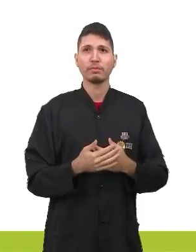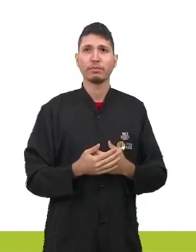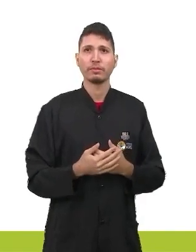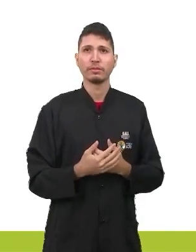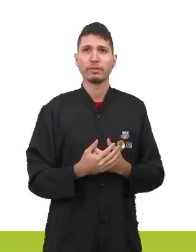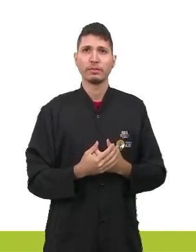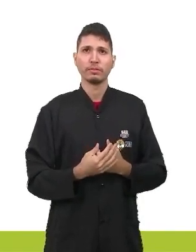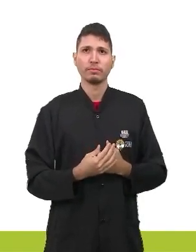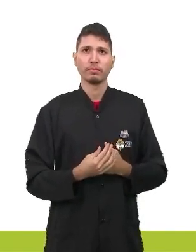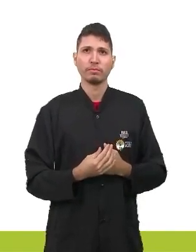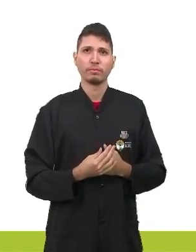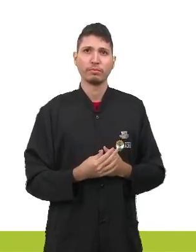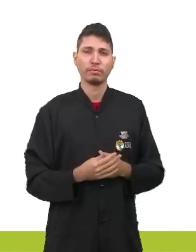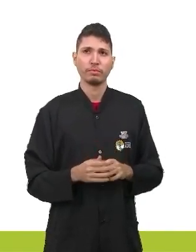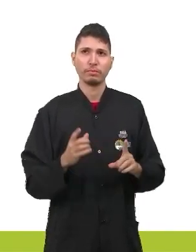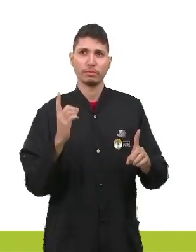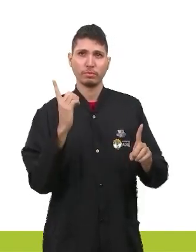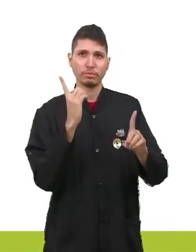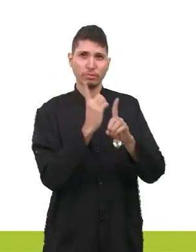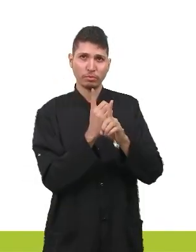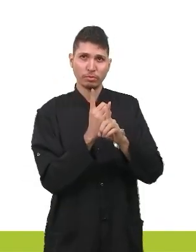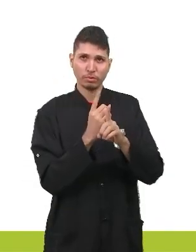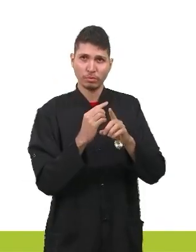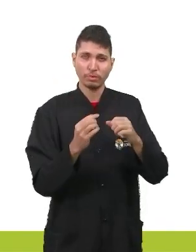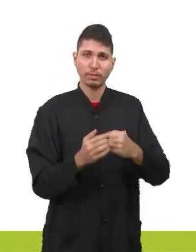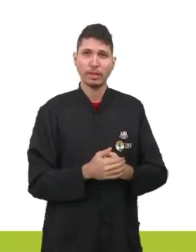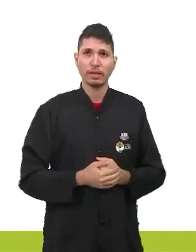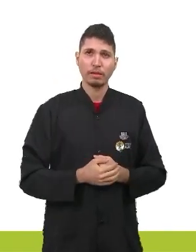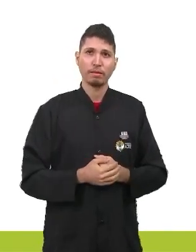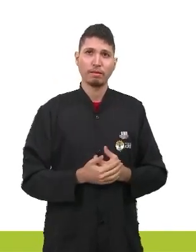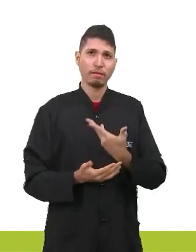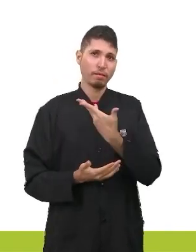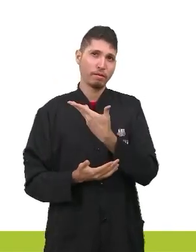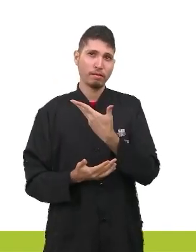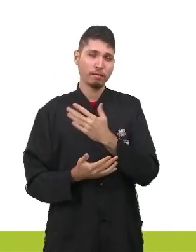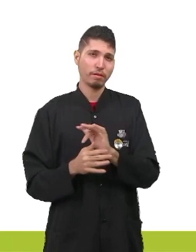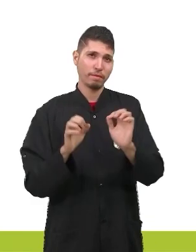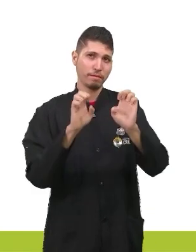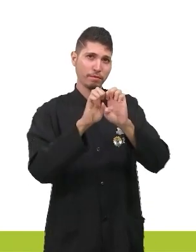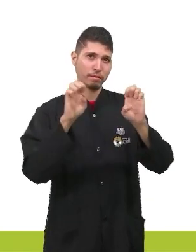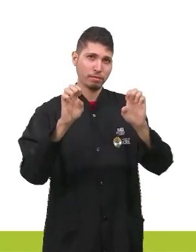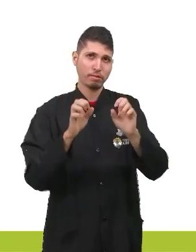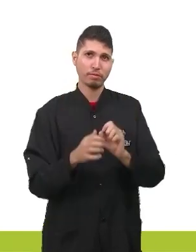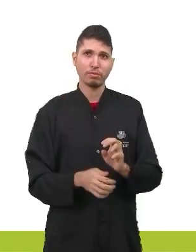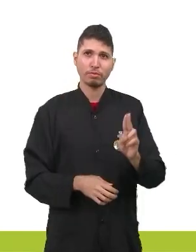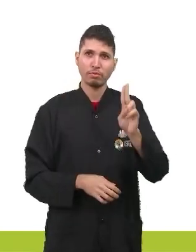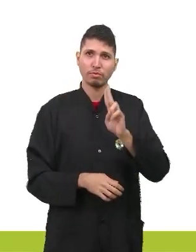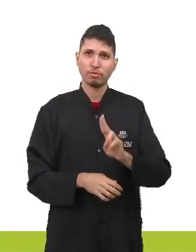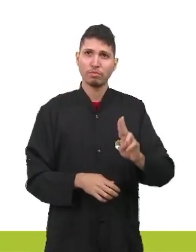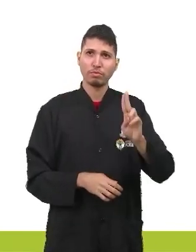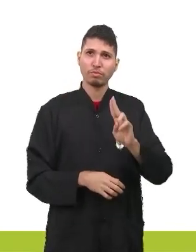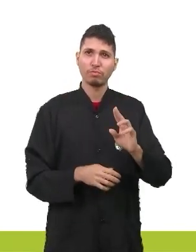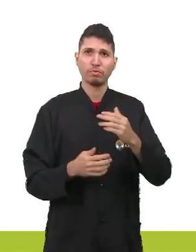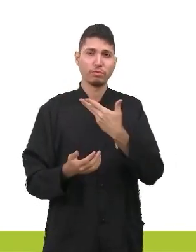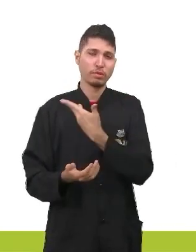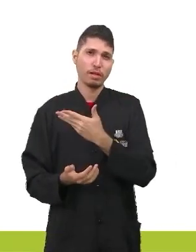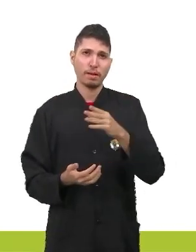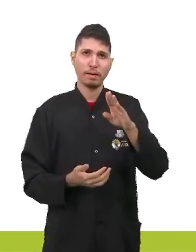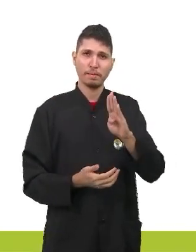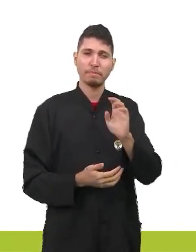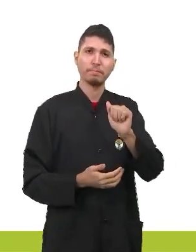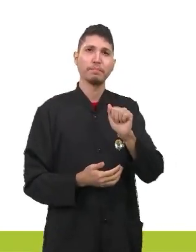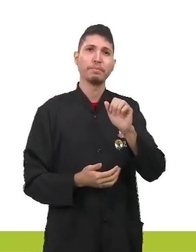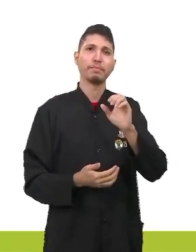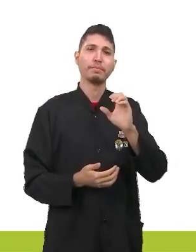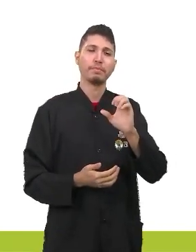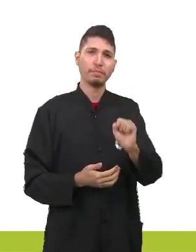as raízes da função. Então, a primeira coisa que eu faço, todo mundo sabe calcular isso aí, vai lá na fórmula de Bhaskara, calcula x' e x2',